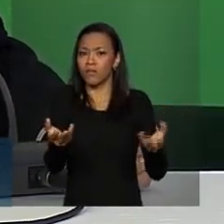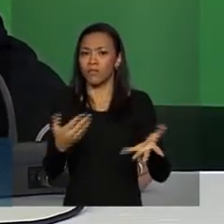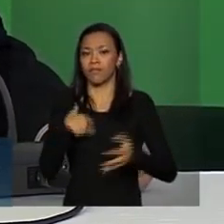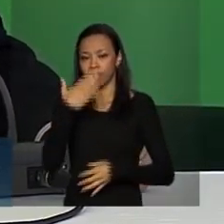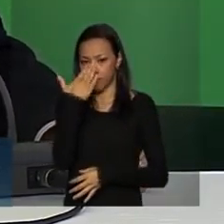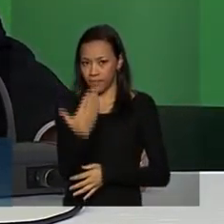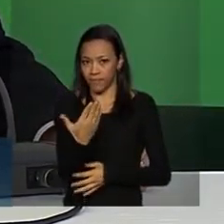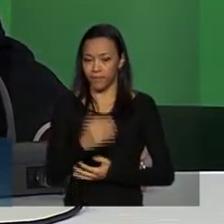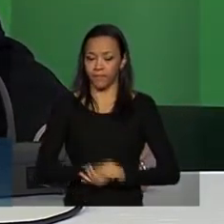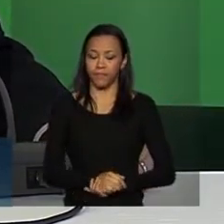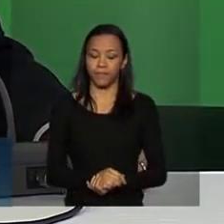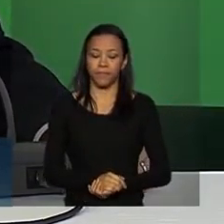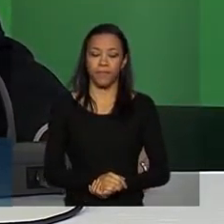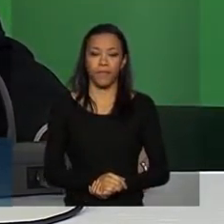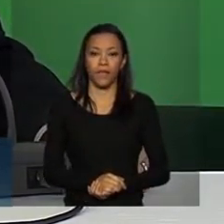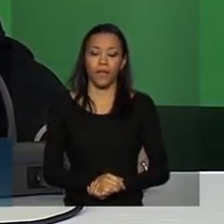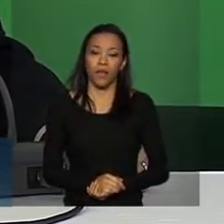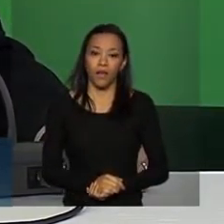Obrigado. Bem,